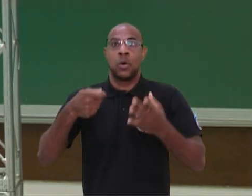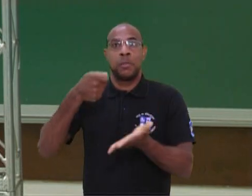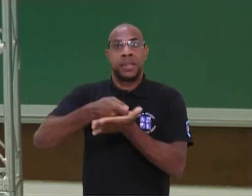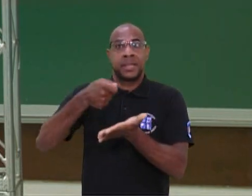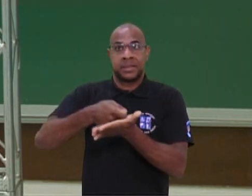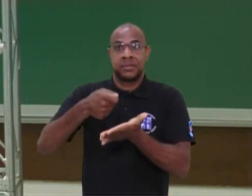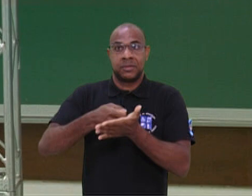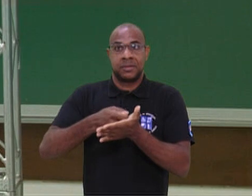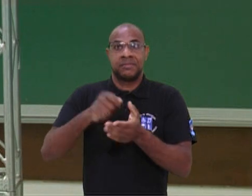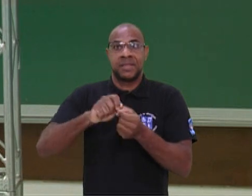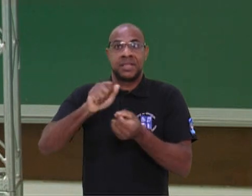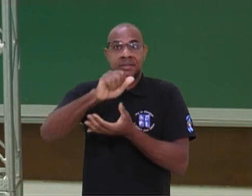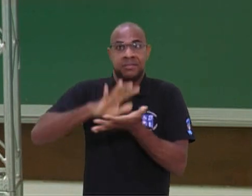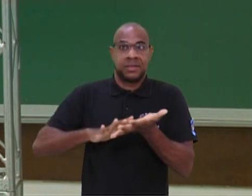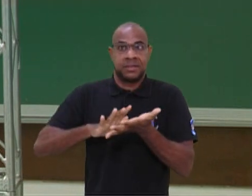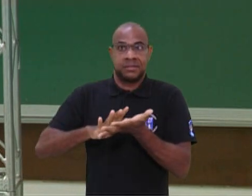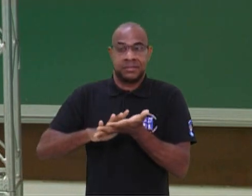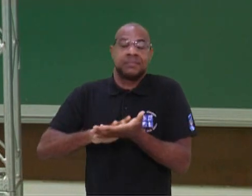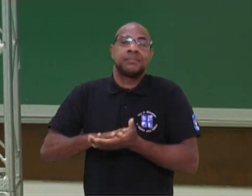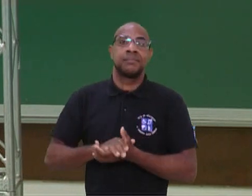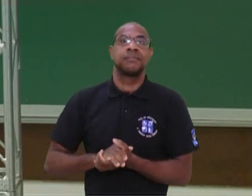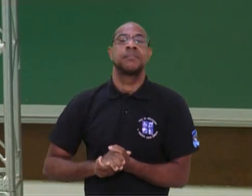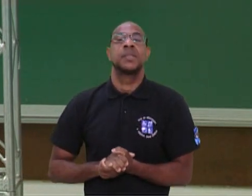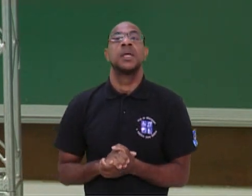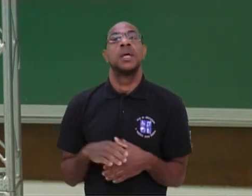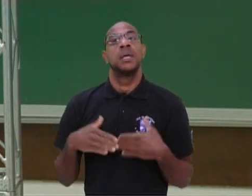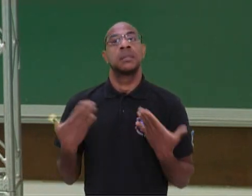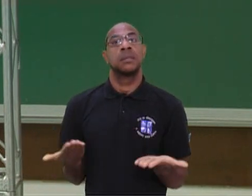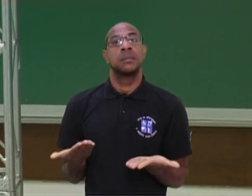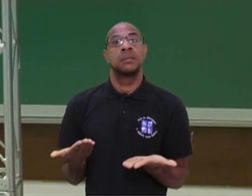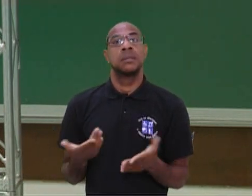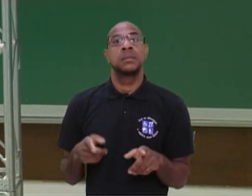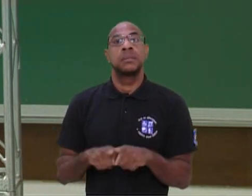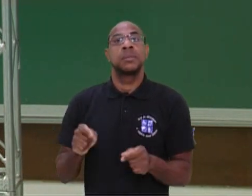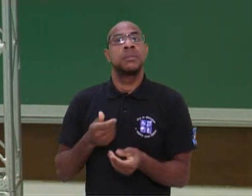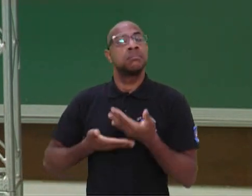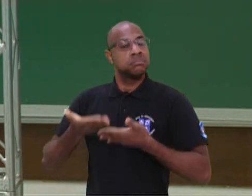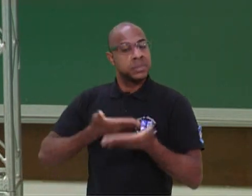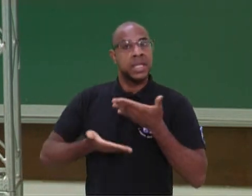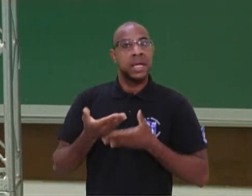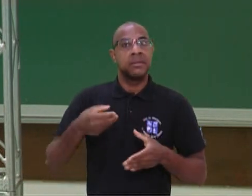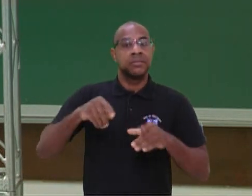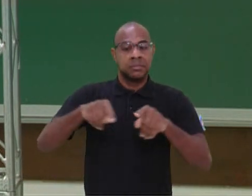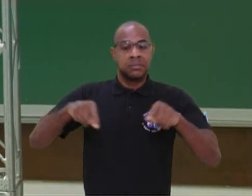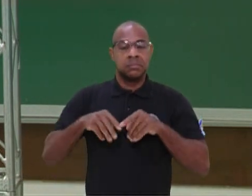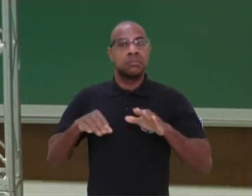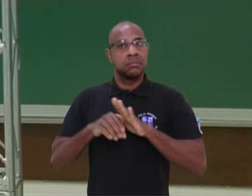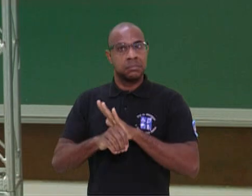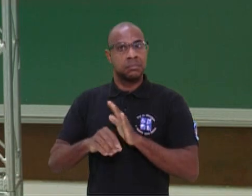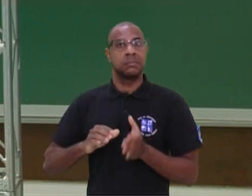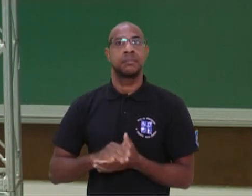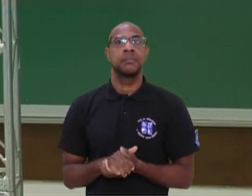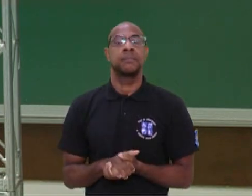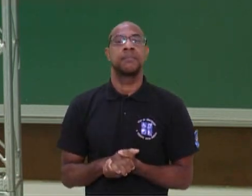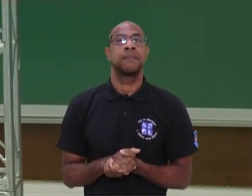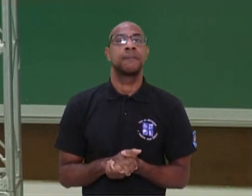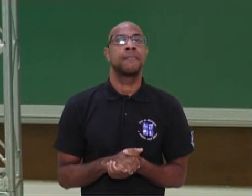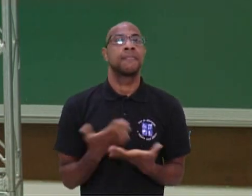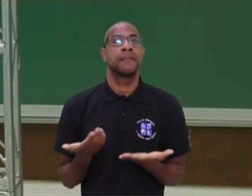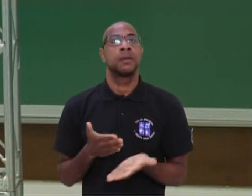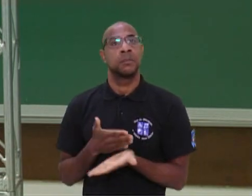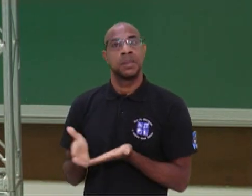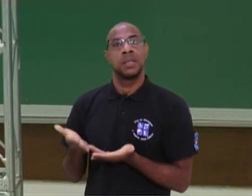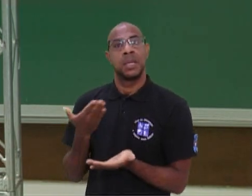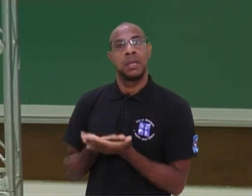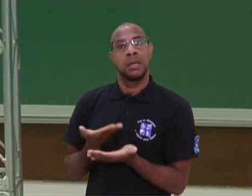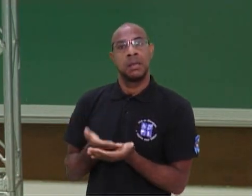registrar a sua presença no sistema, ok? Além disso, interaja na plataforma, ela é feita para você. Vamos então começar a nossa aula. O